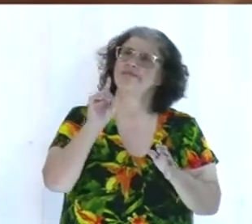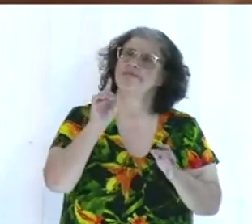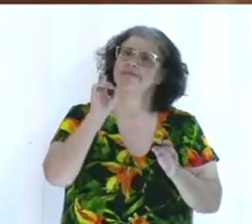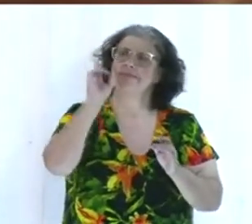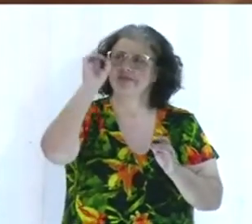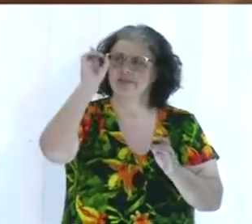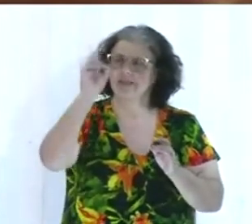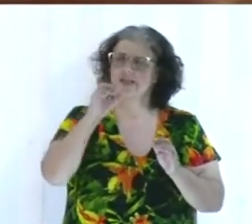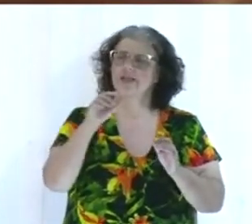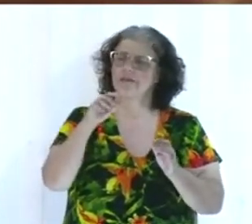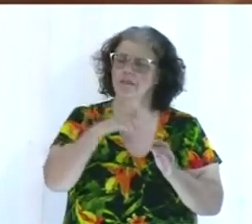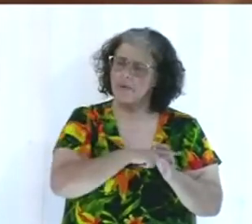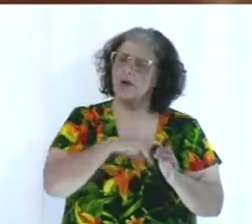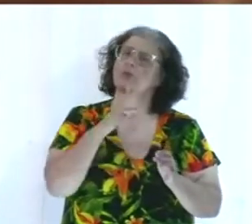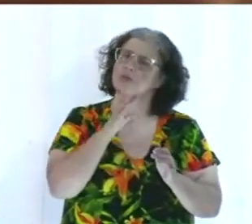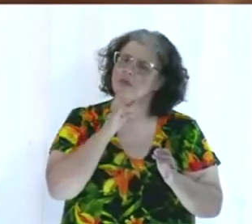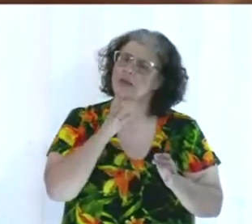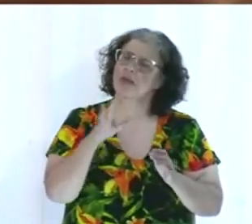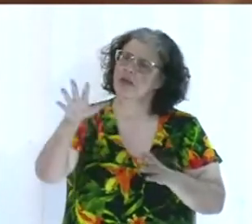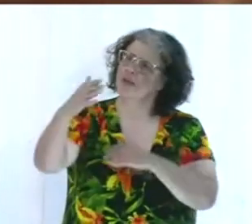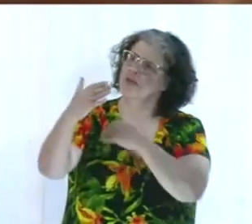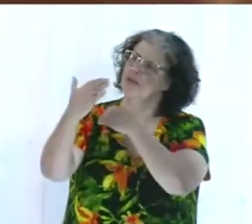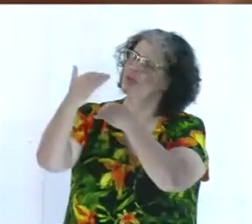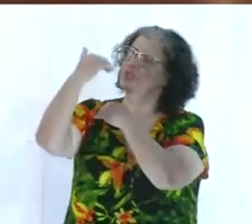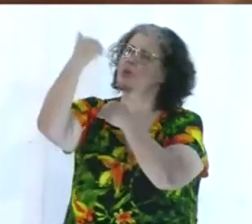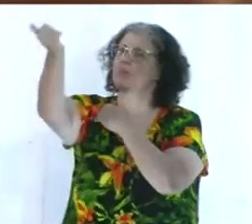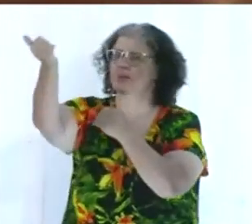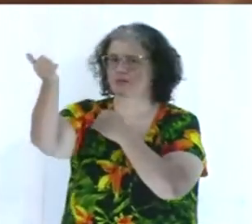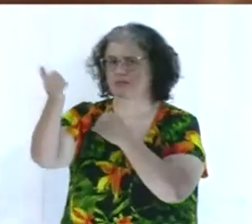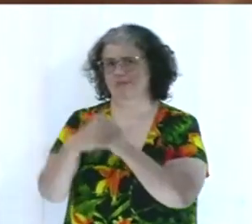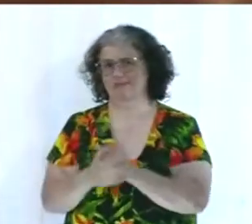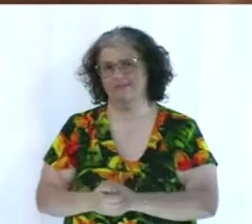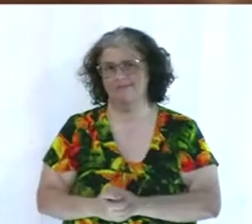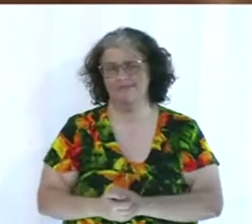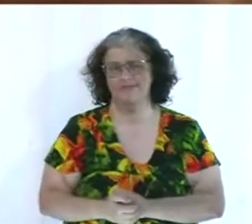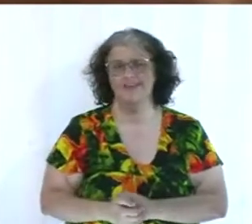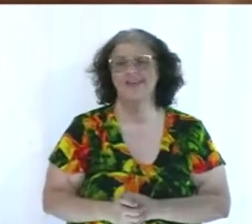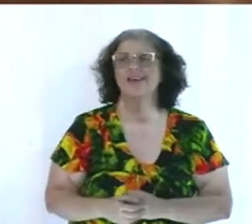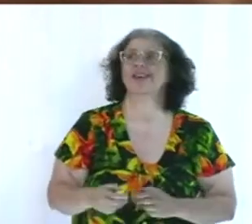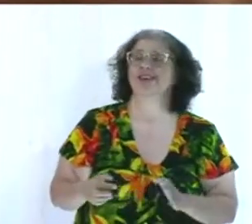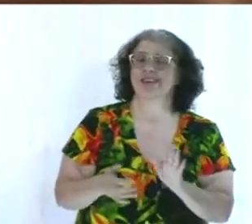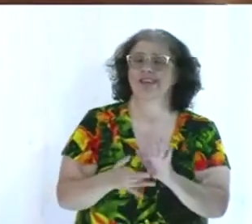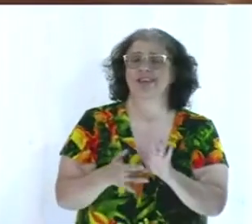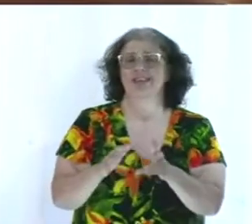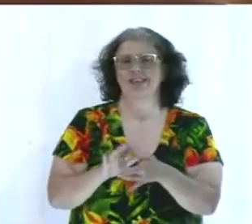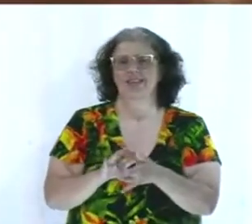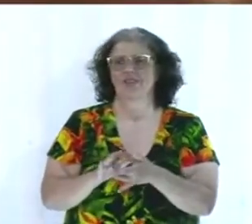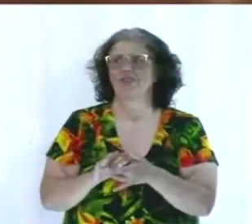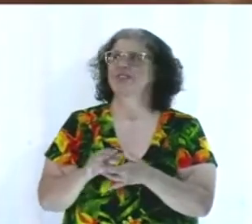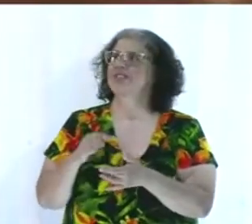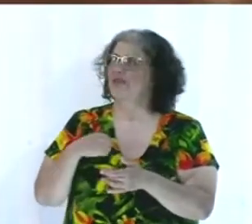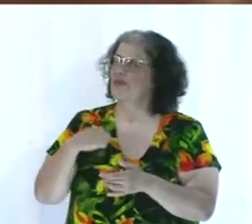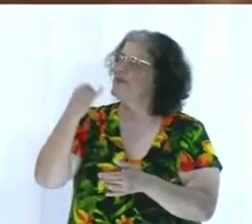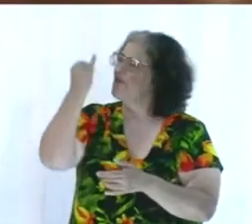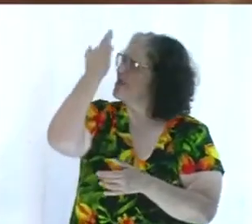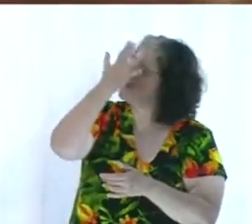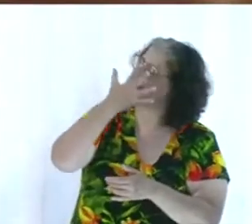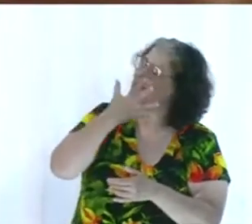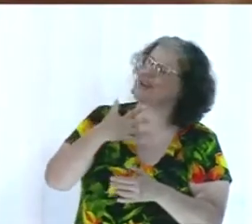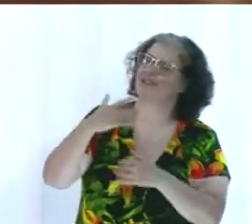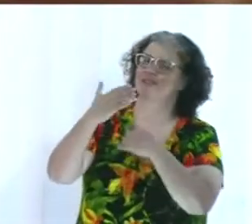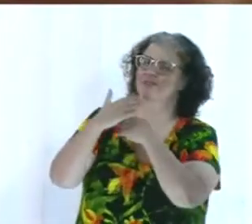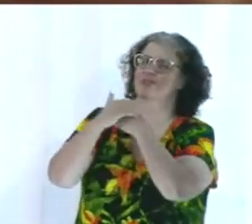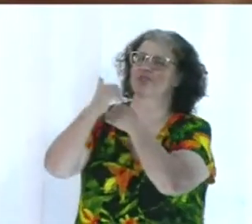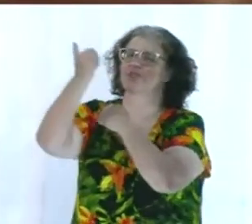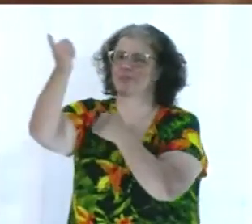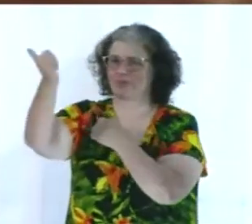me separou antes de eu nascer, e me chamou pela sua graça, aprouve revelar seu Filho em